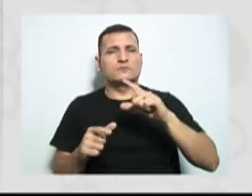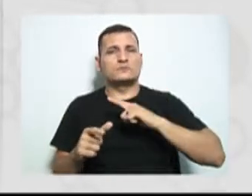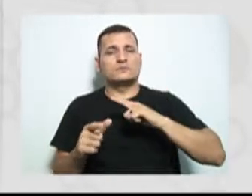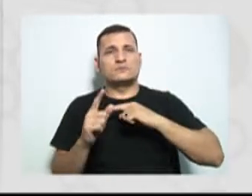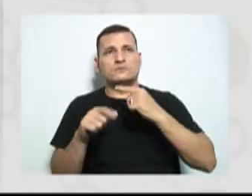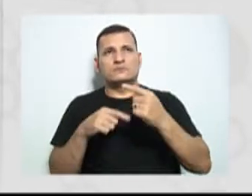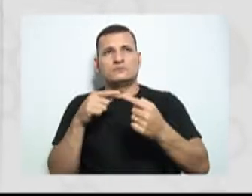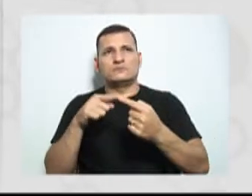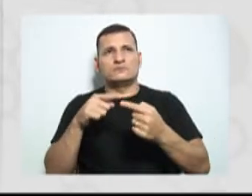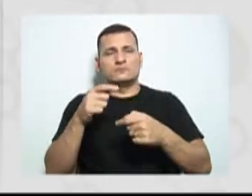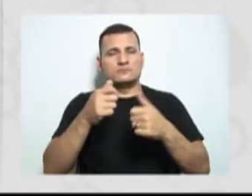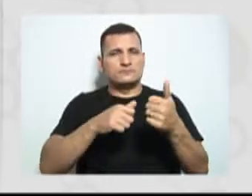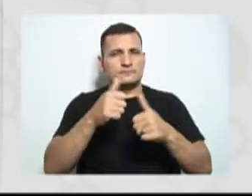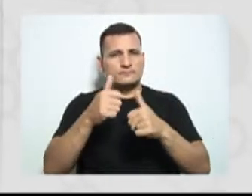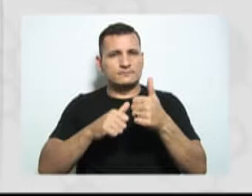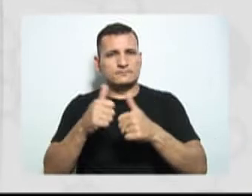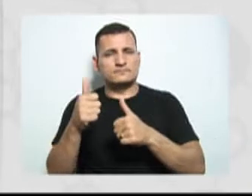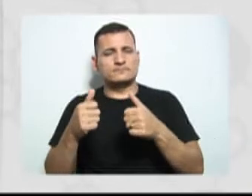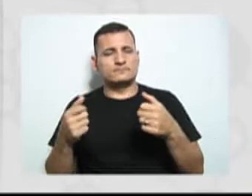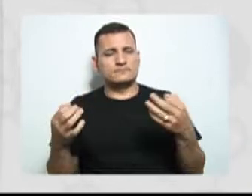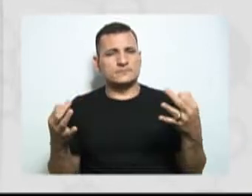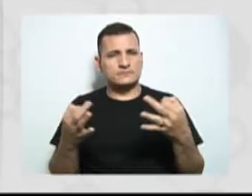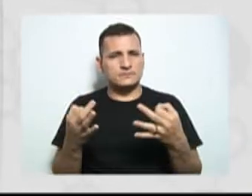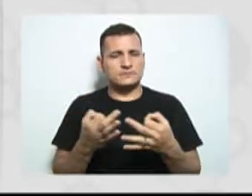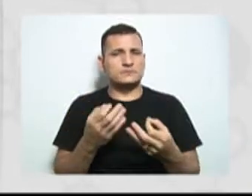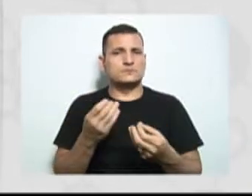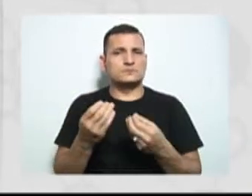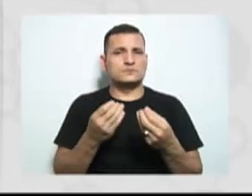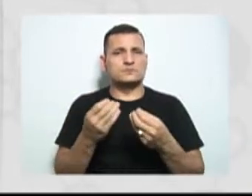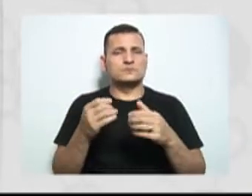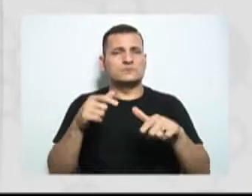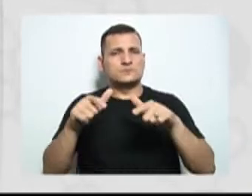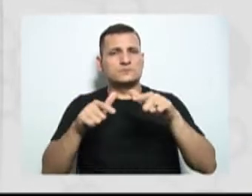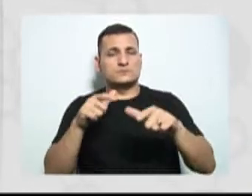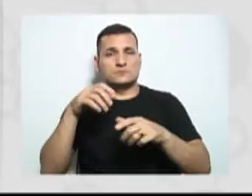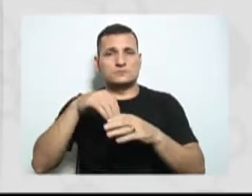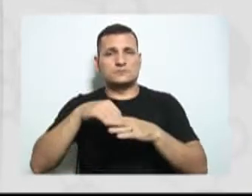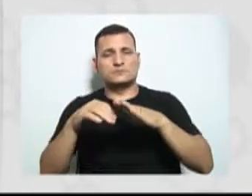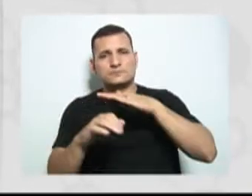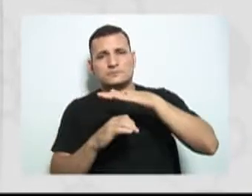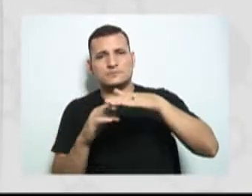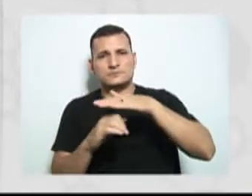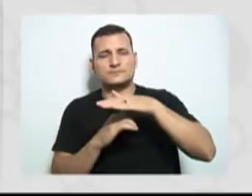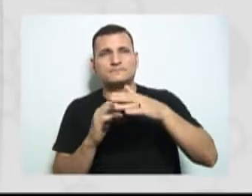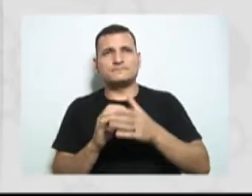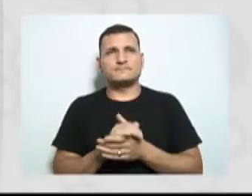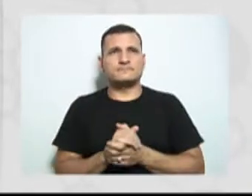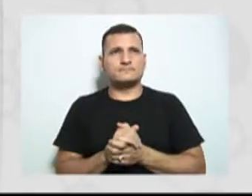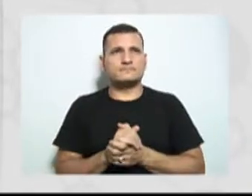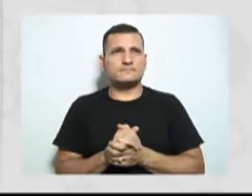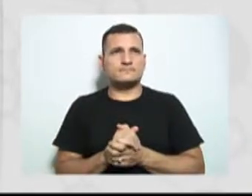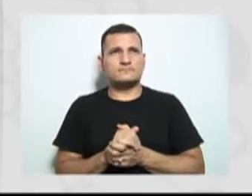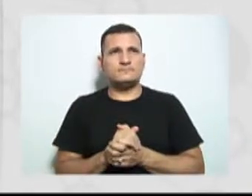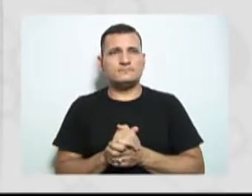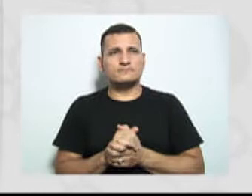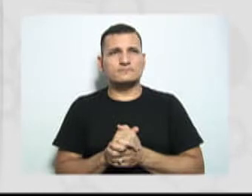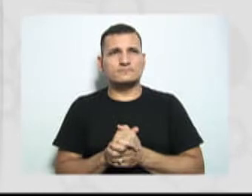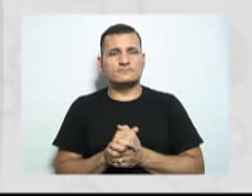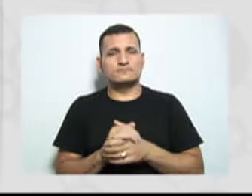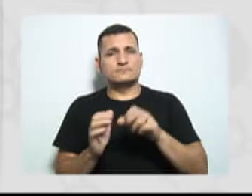objetivo avaliar com precisão as atividades desenvolvidas em uma empresa, ou melhor, com o que nós estamos